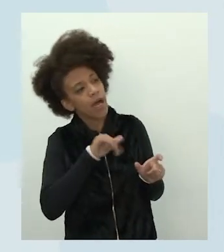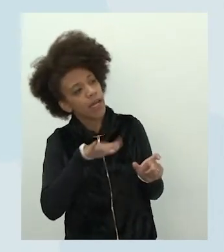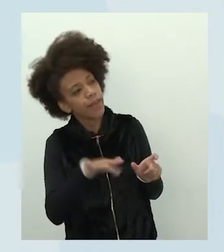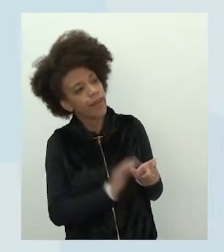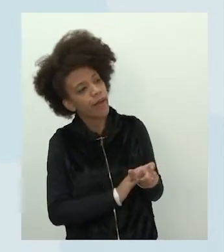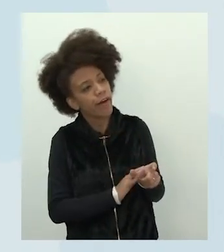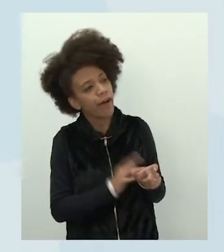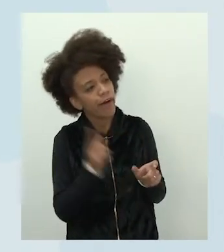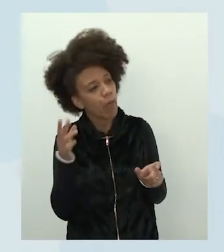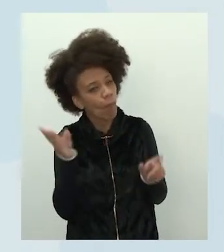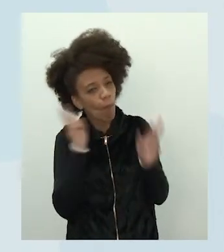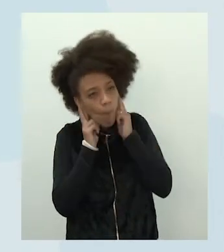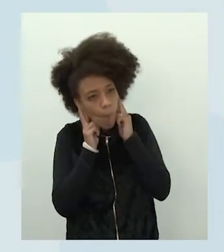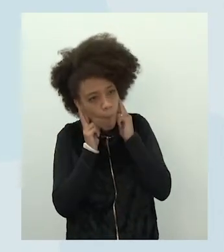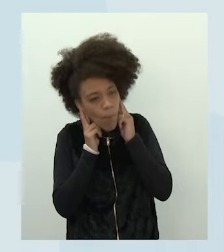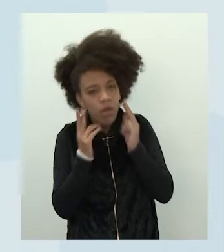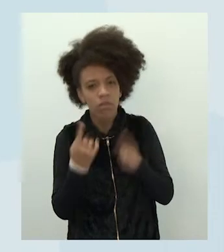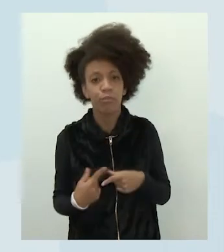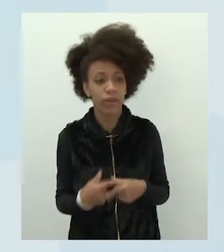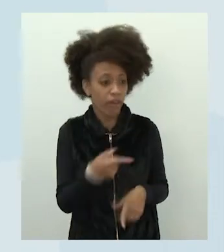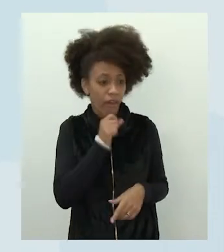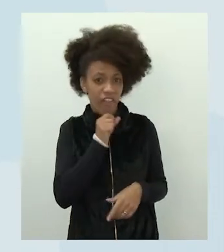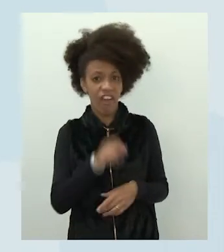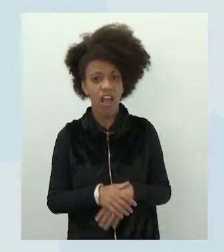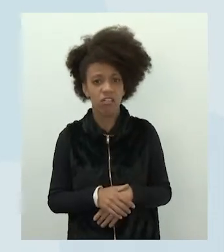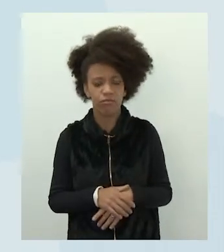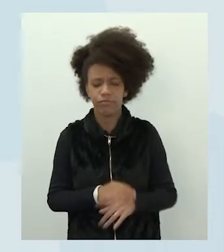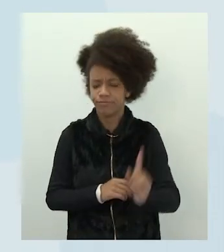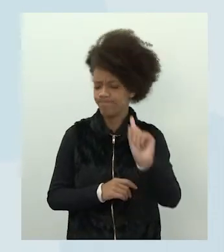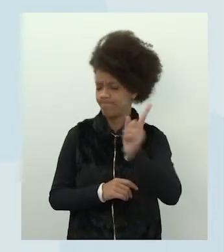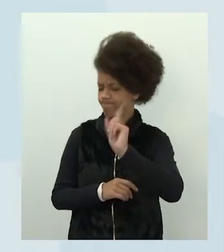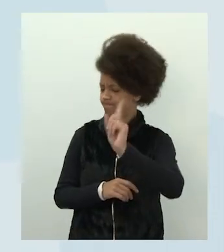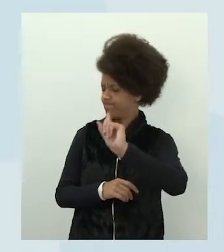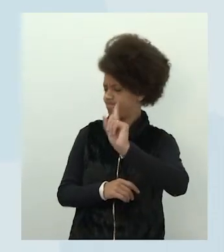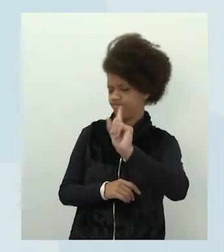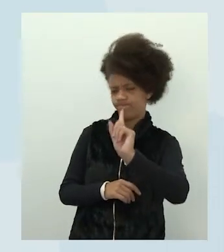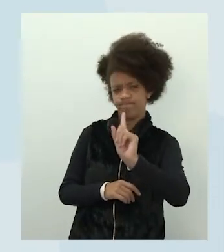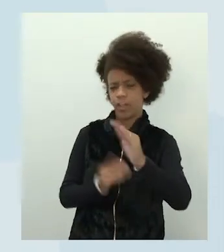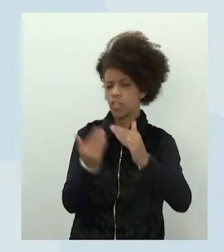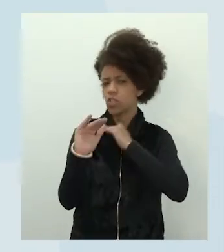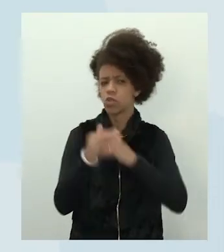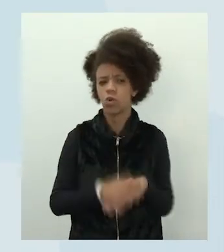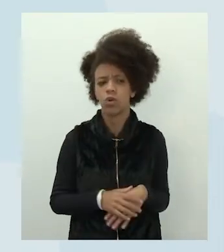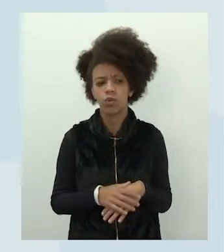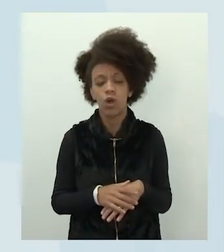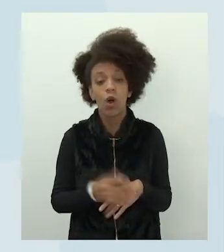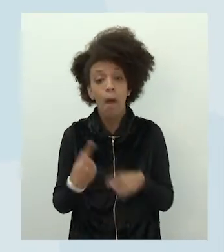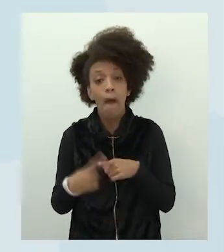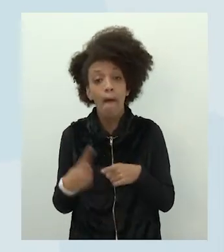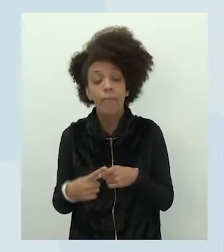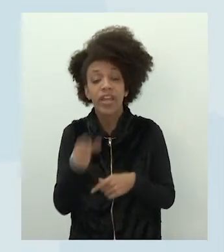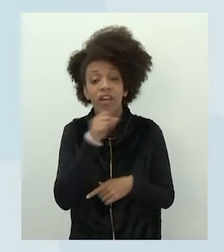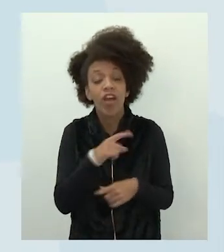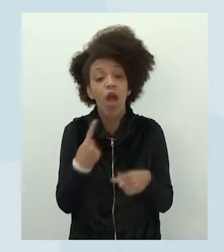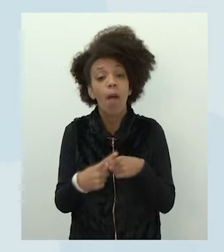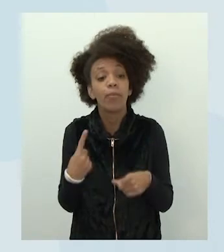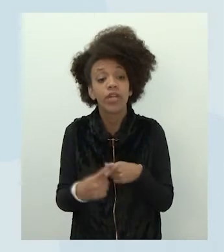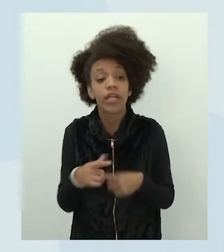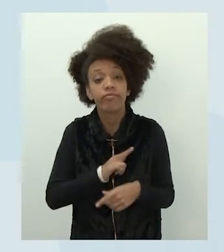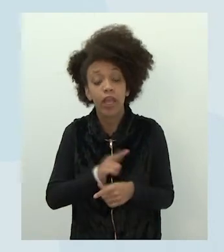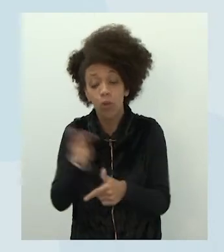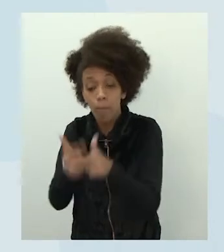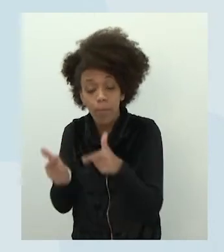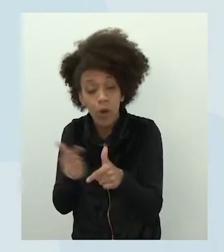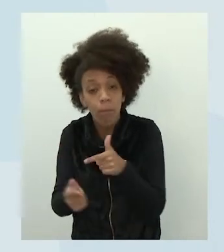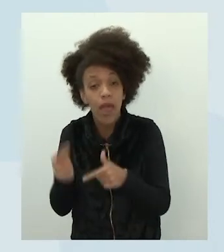escutando mal. Por quê? Claro, ele é velho. Não é porque é velho, é porque tem um